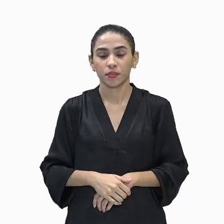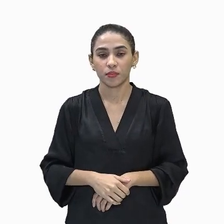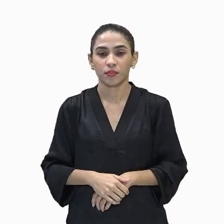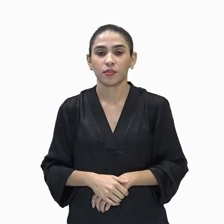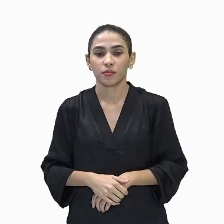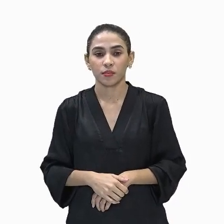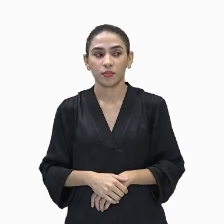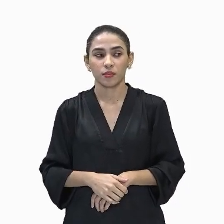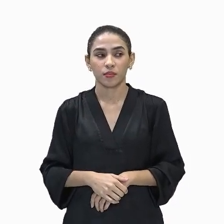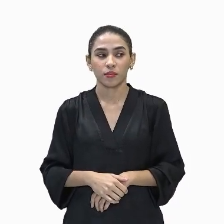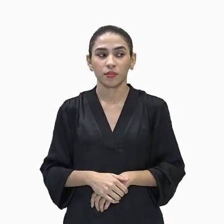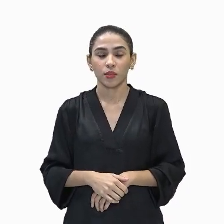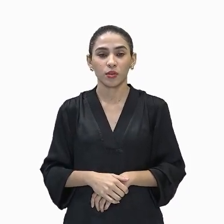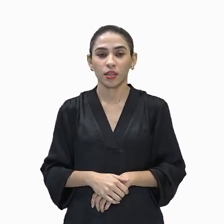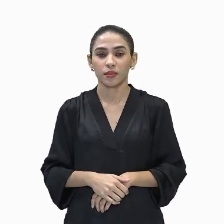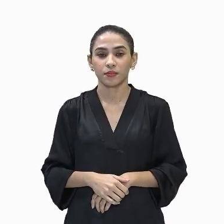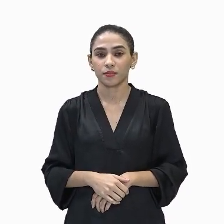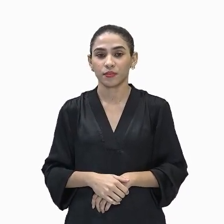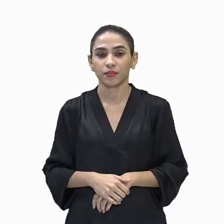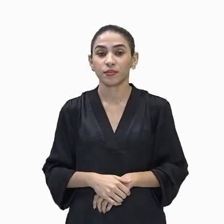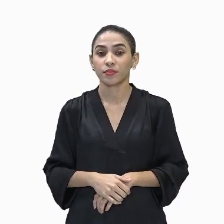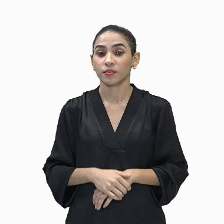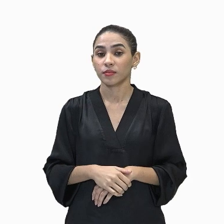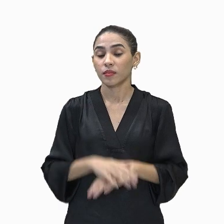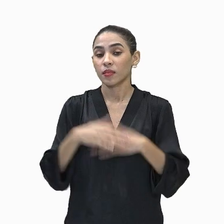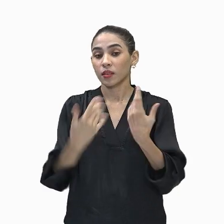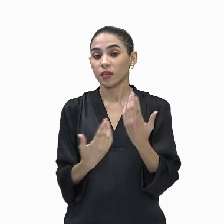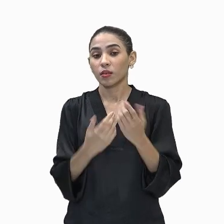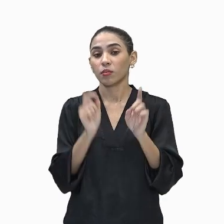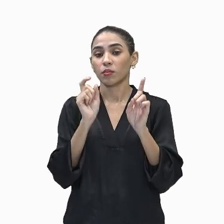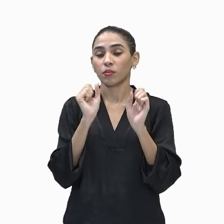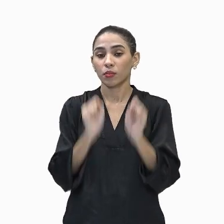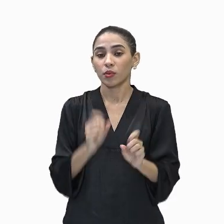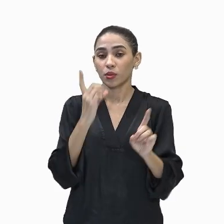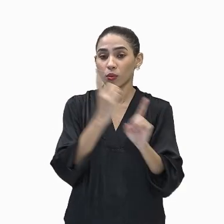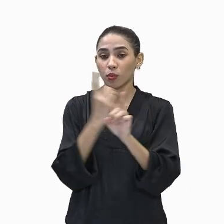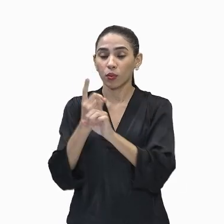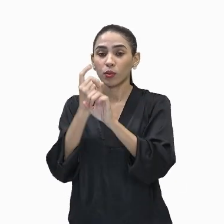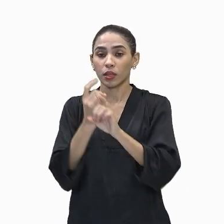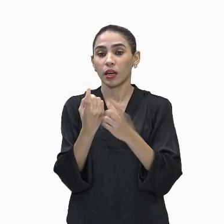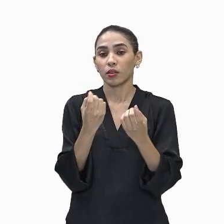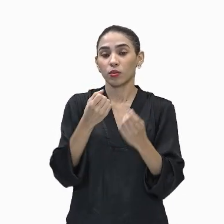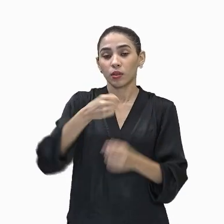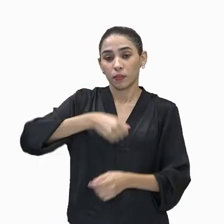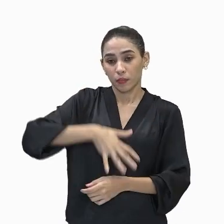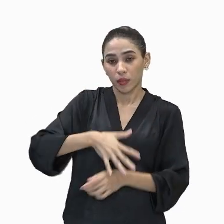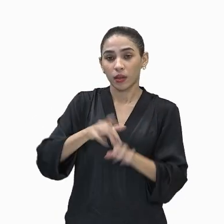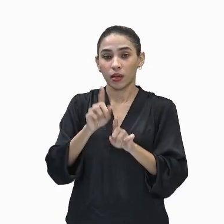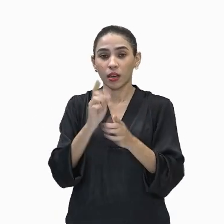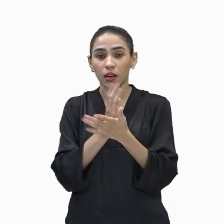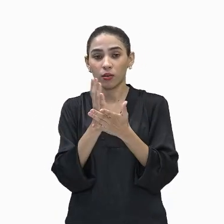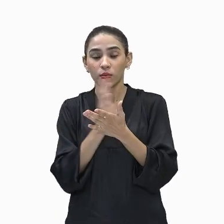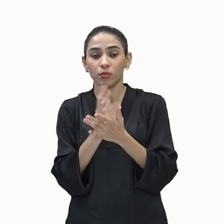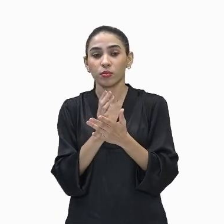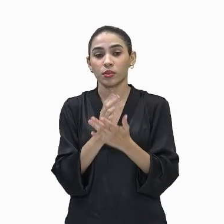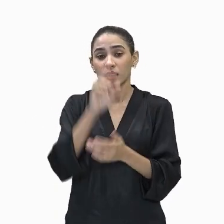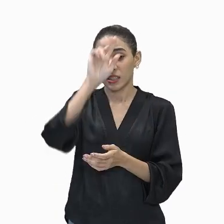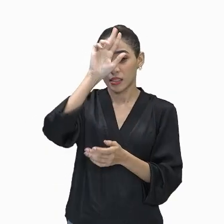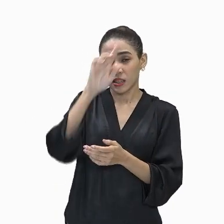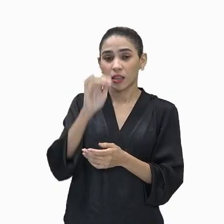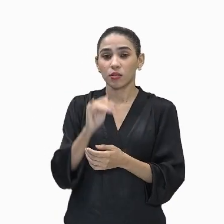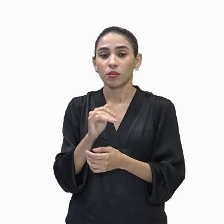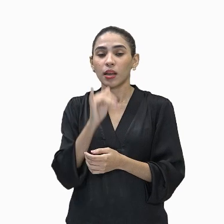se desenvolve. O parasita ele pode ser encontrado nas fezes de alguns insetos, principalmente um conhecido